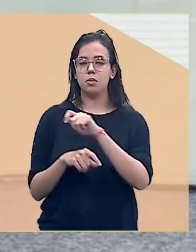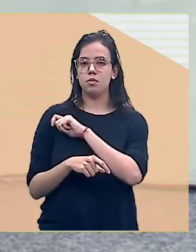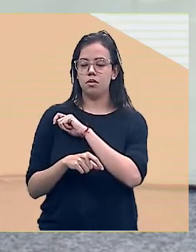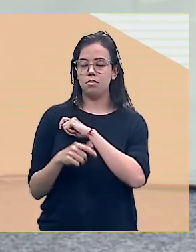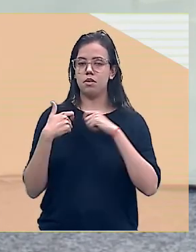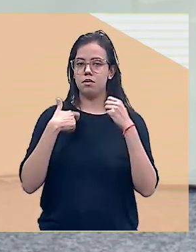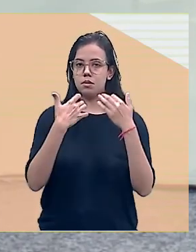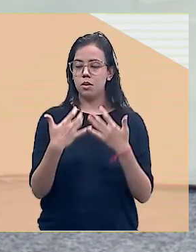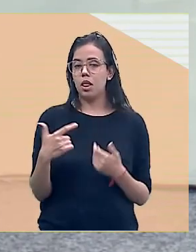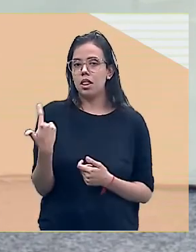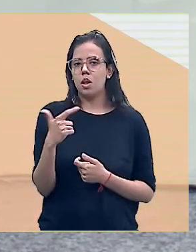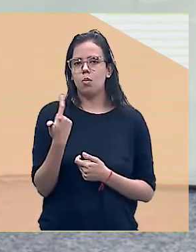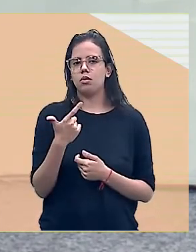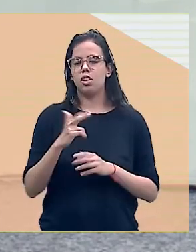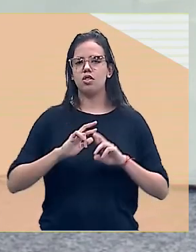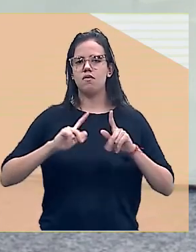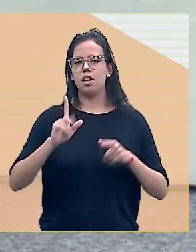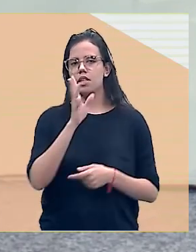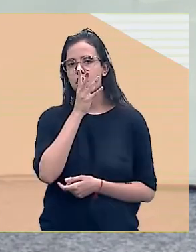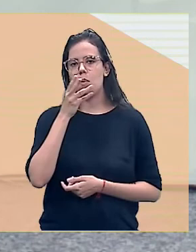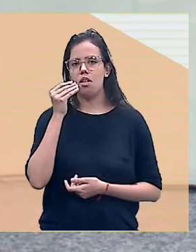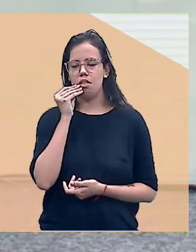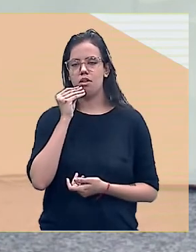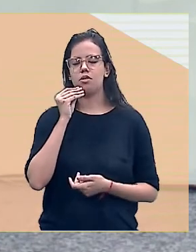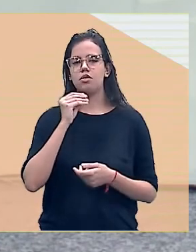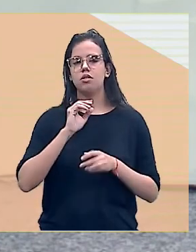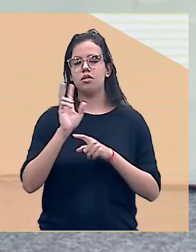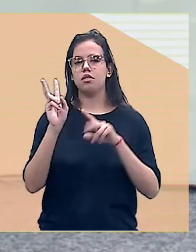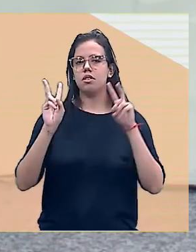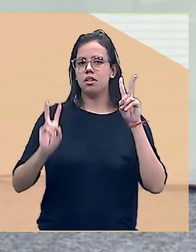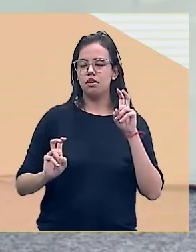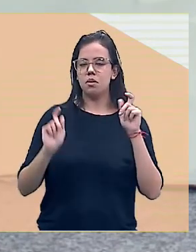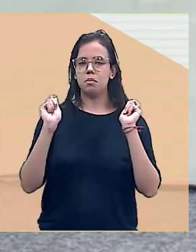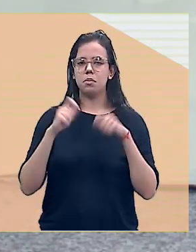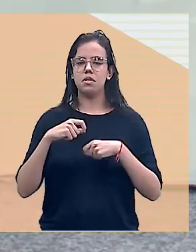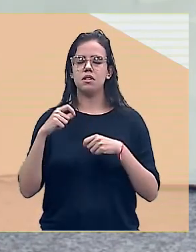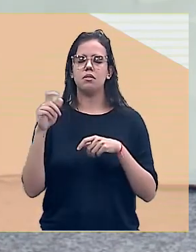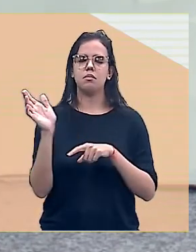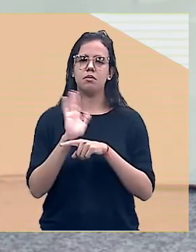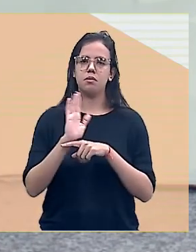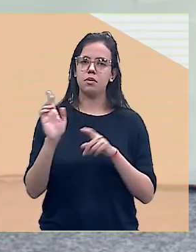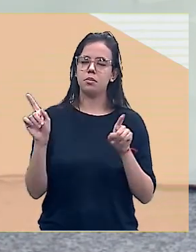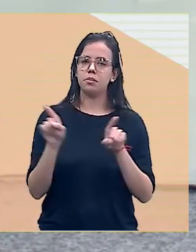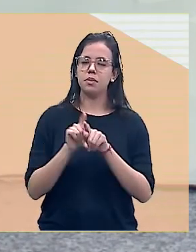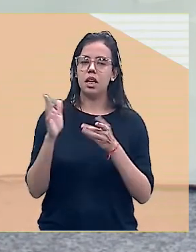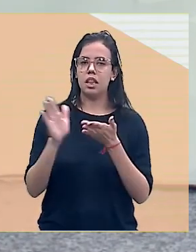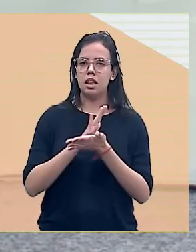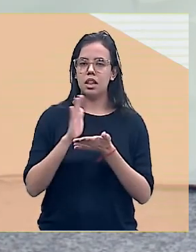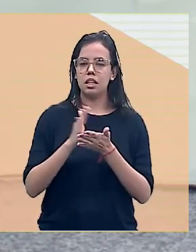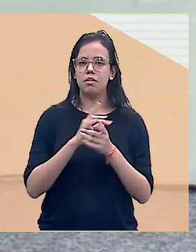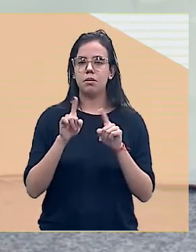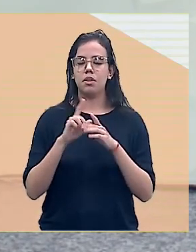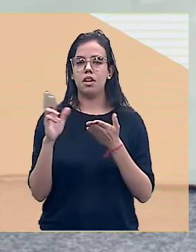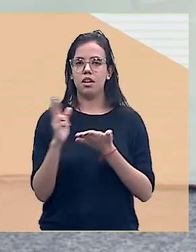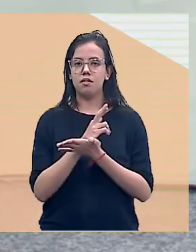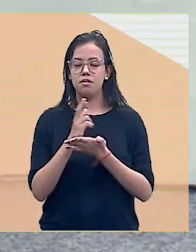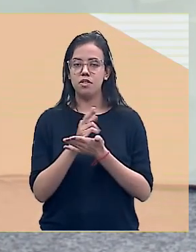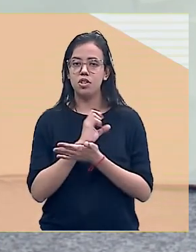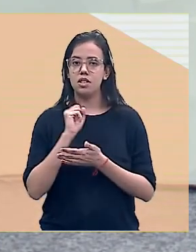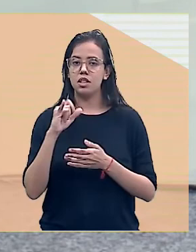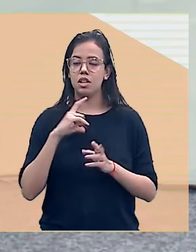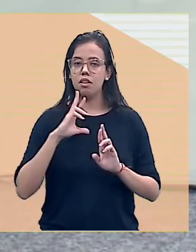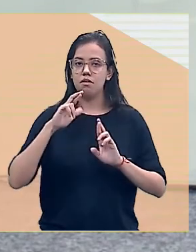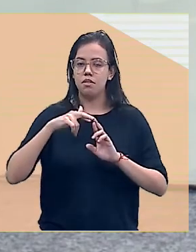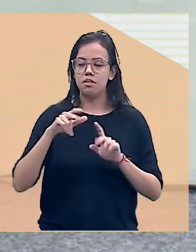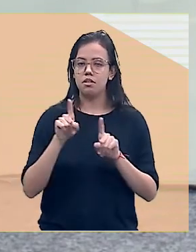existe distinção entre qualidade de repertório tanto um filme quanto um livro quanto uma revista se leggings chamado